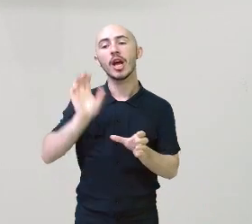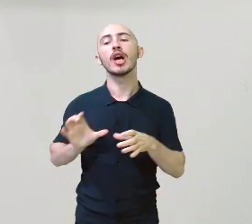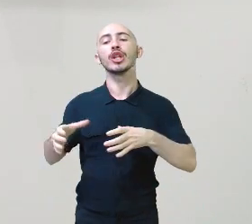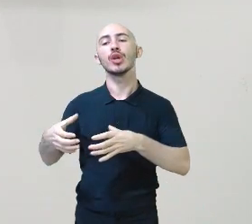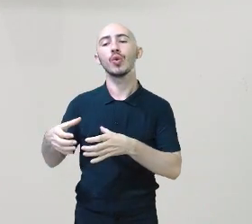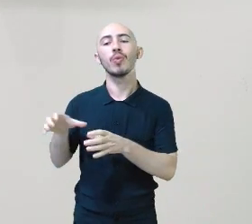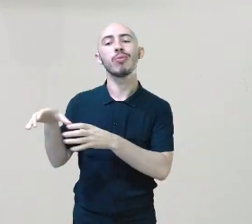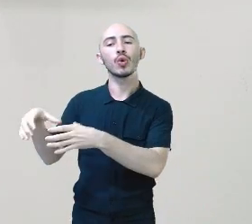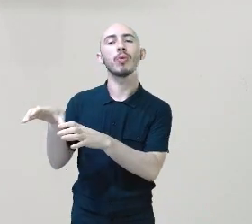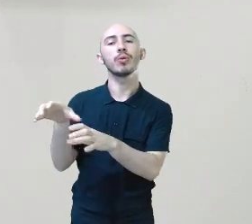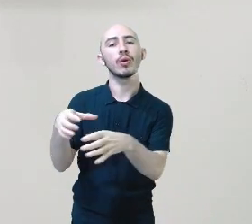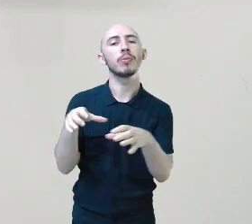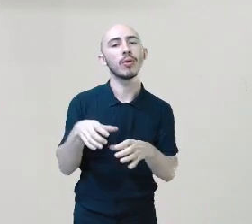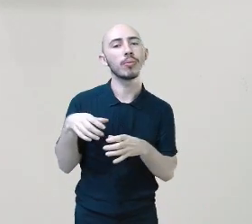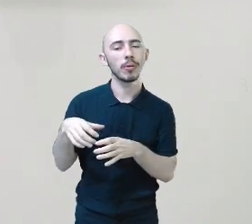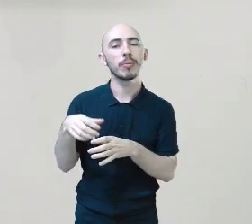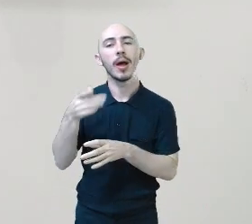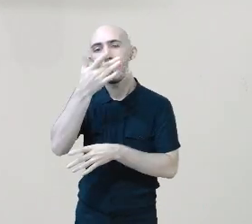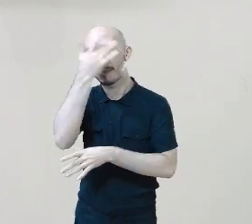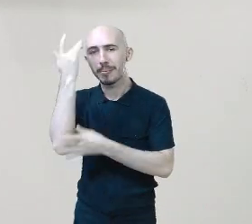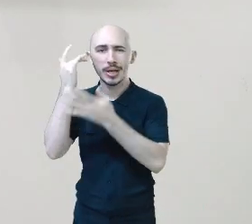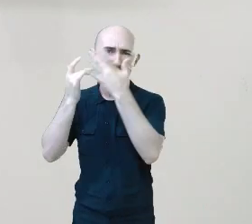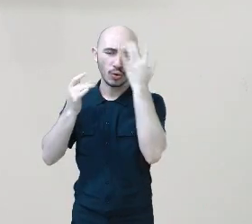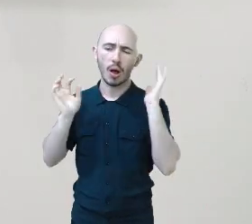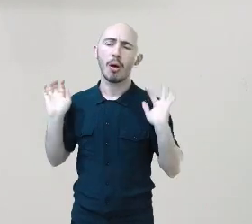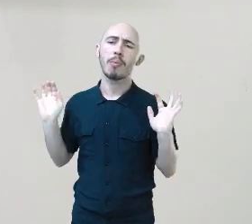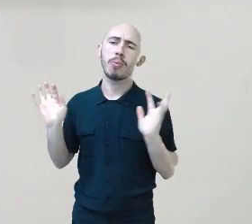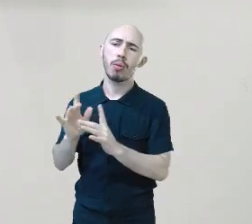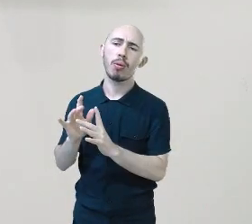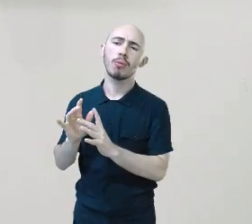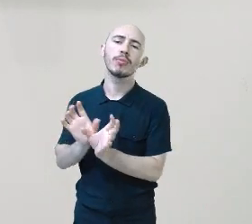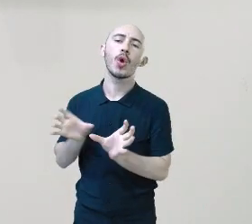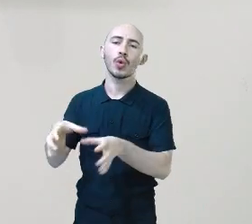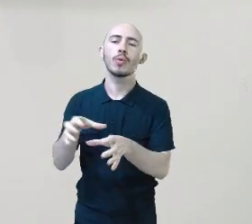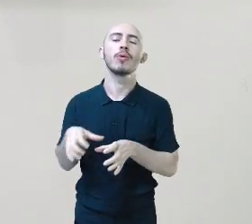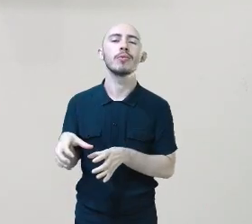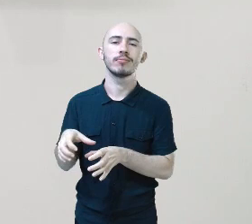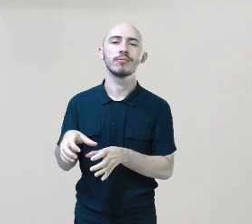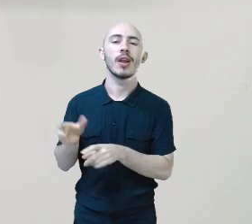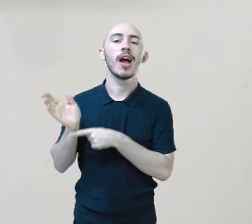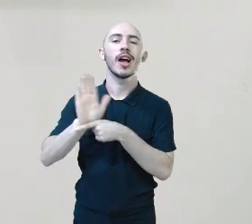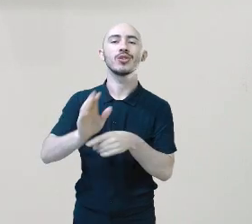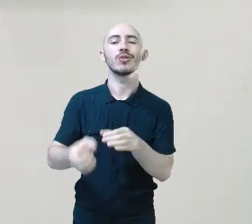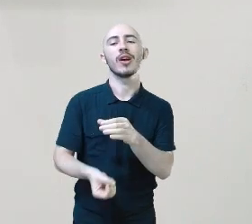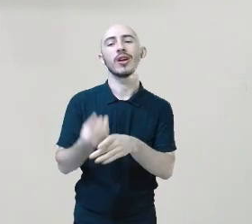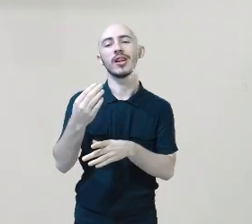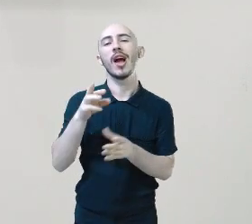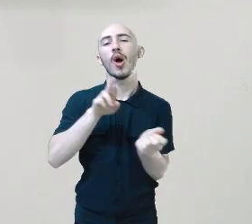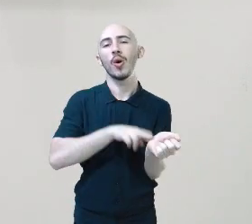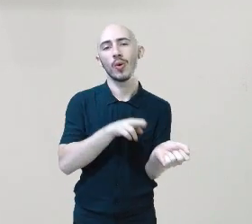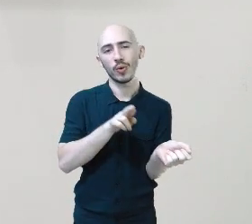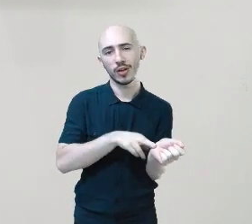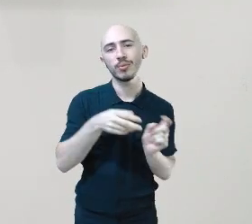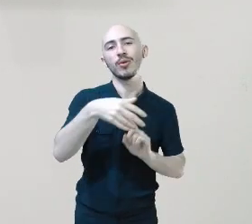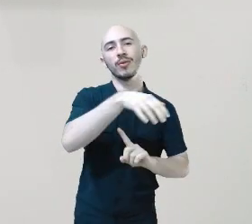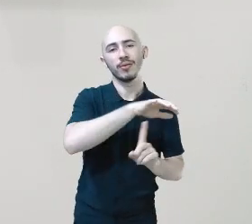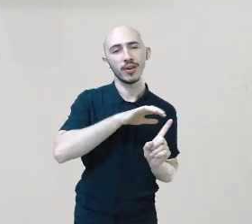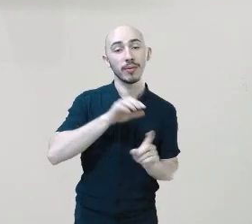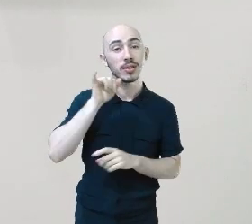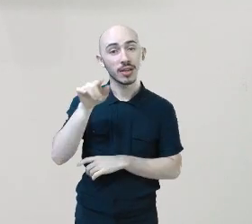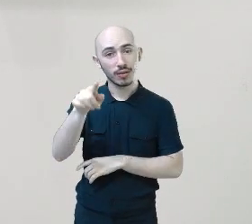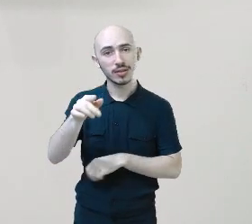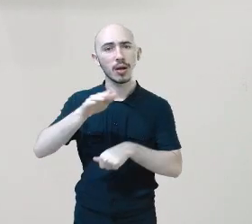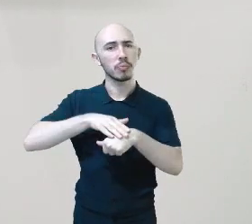Vários grupos, várias pessoas ajudaram a construir esse ritmo. Se você vai contar uma história da